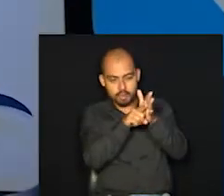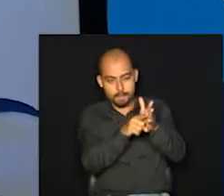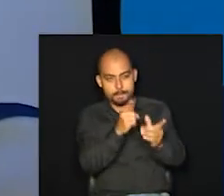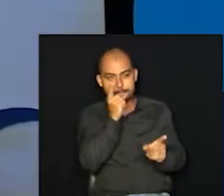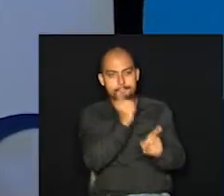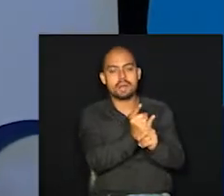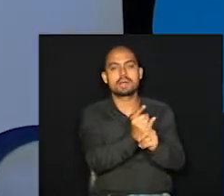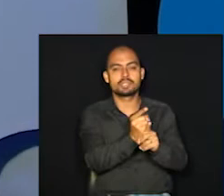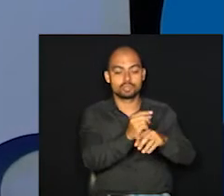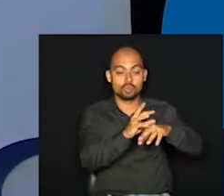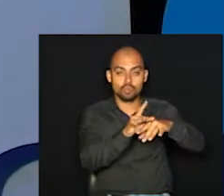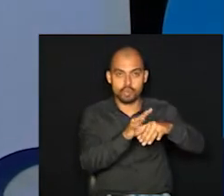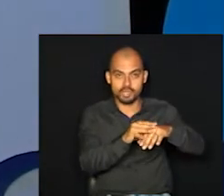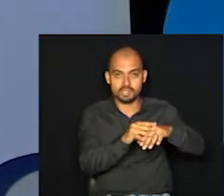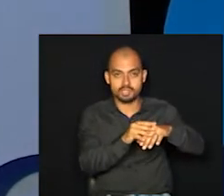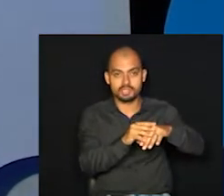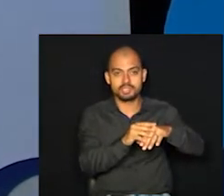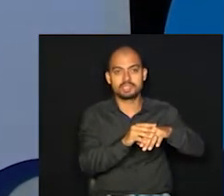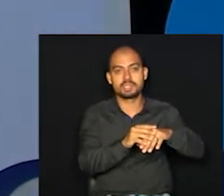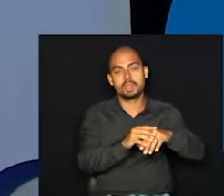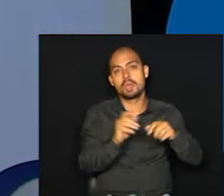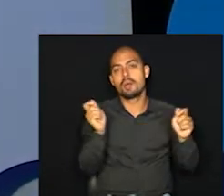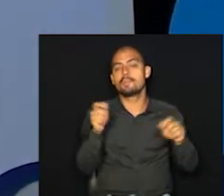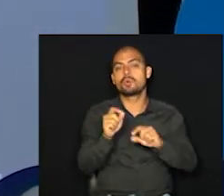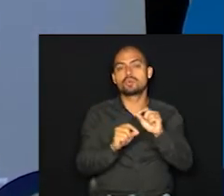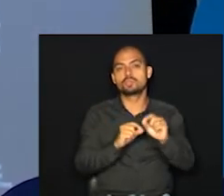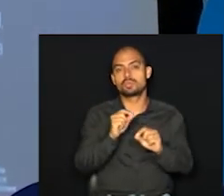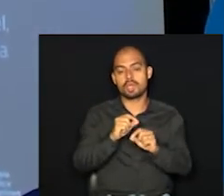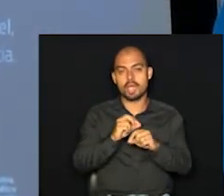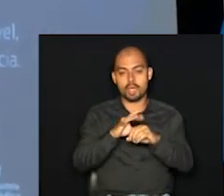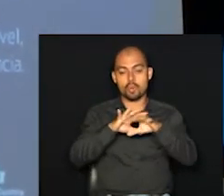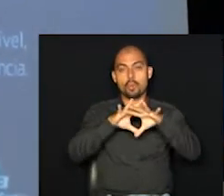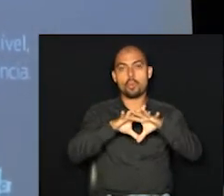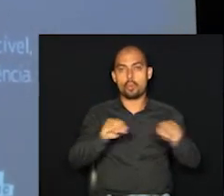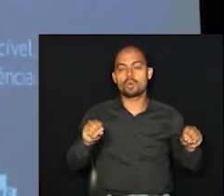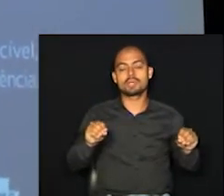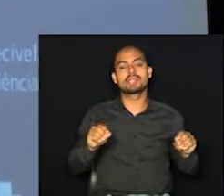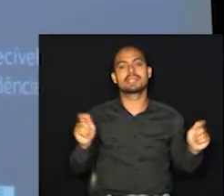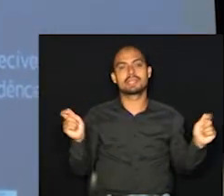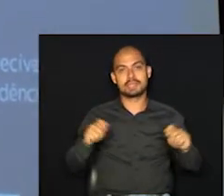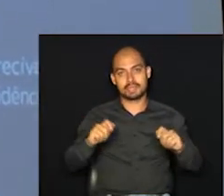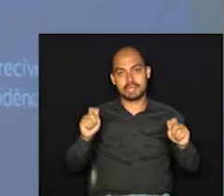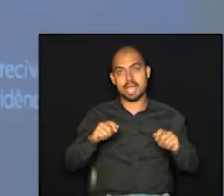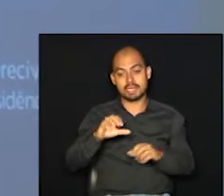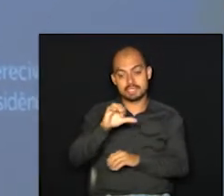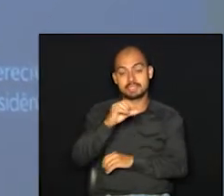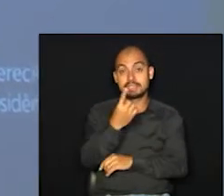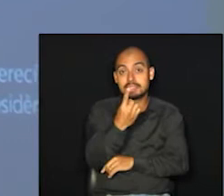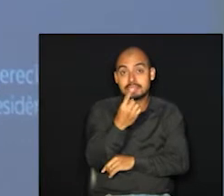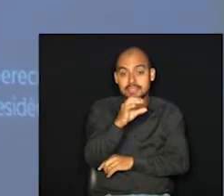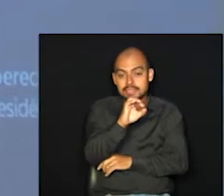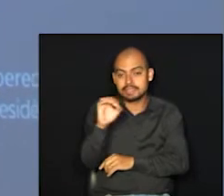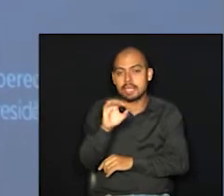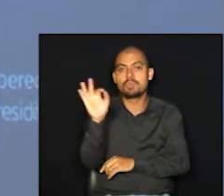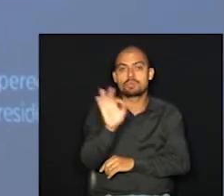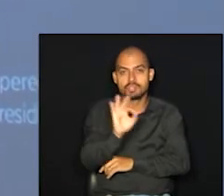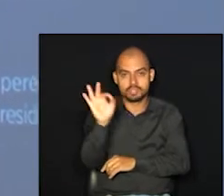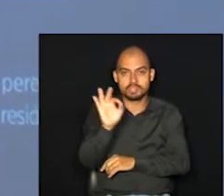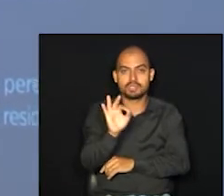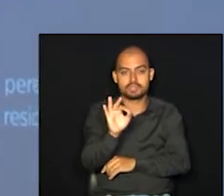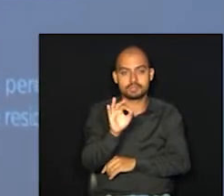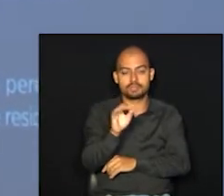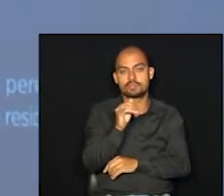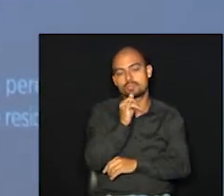ela leva ou eleva a curabilidade para quase 100%. Ou seja,